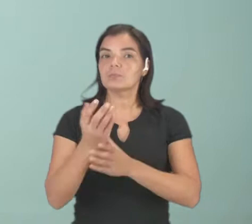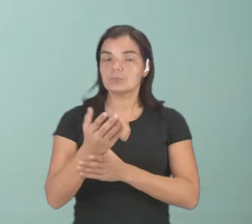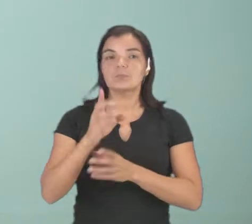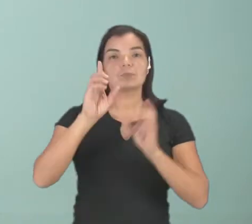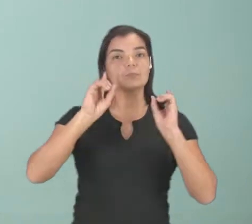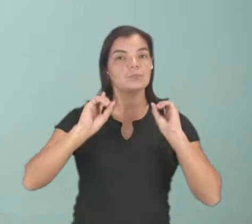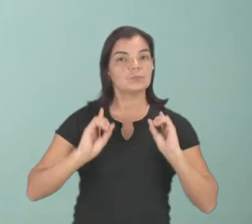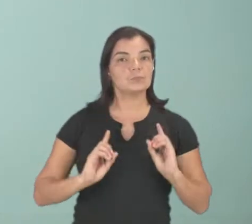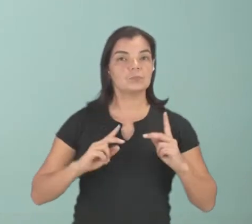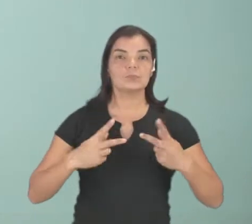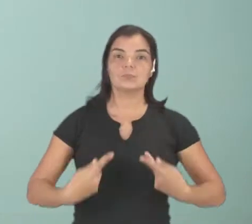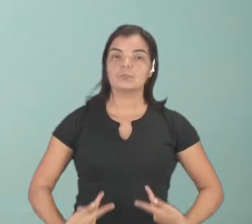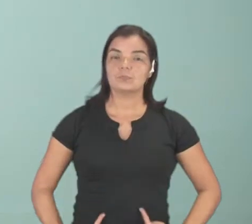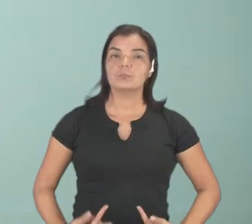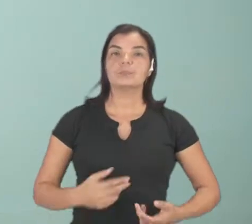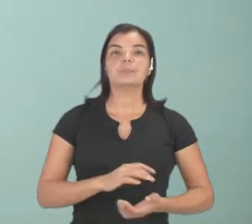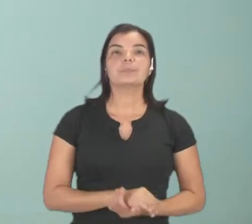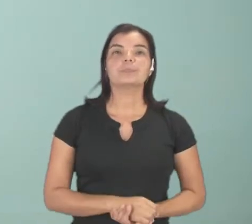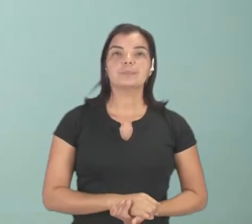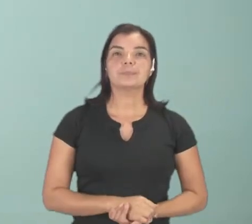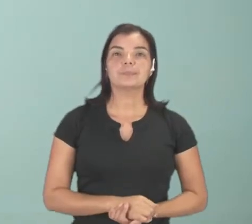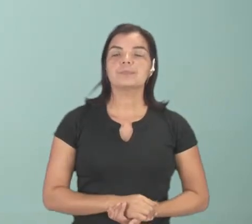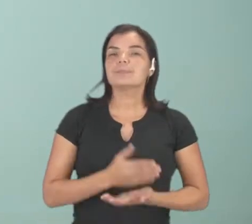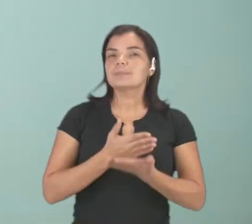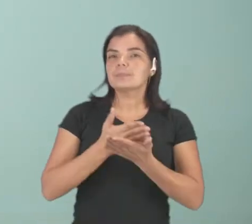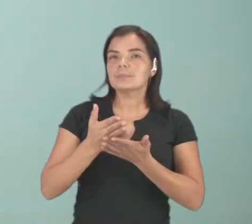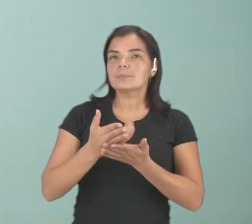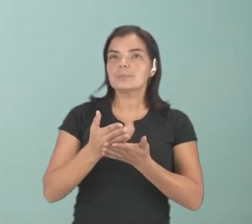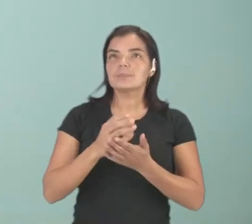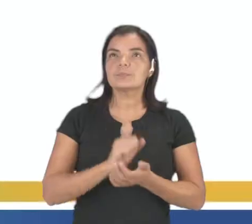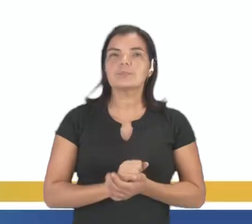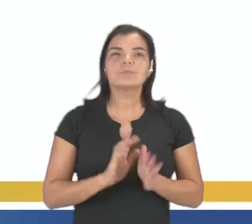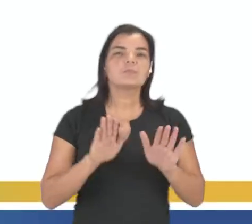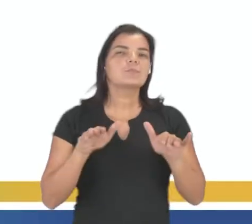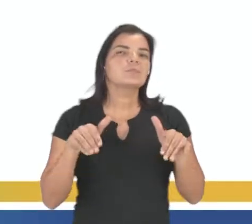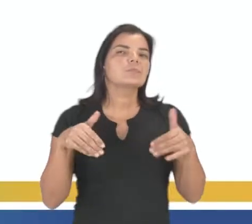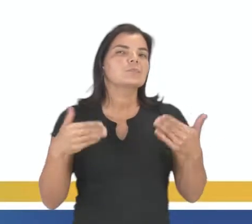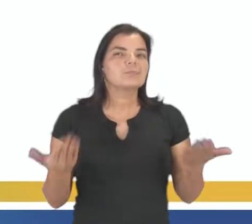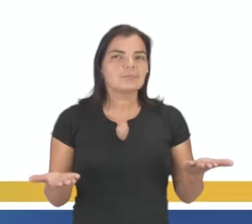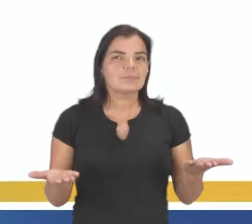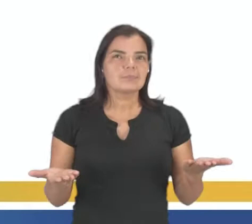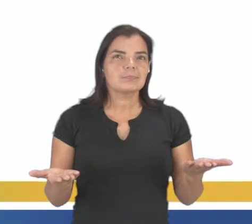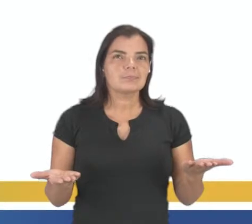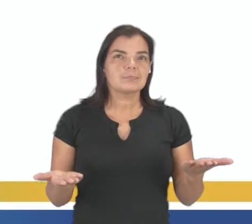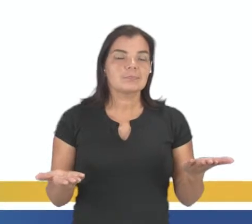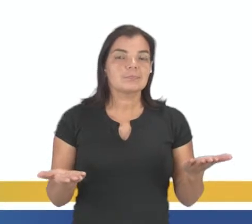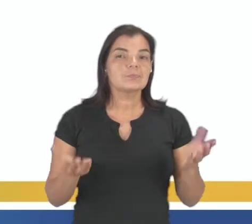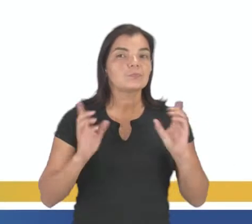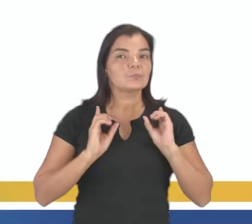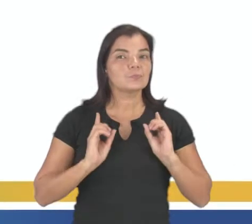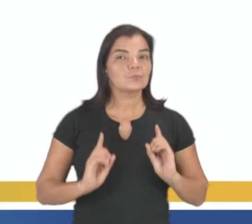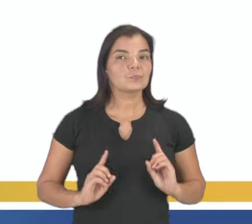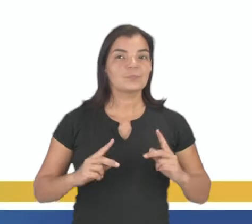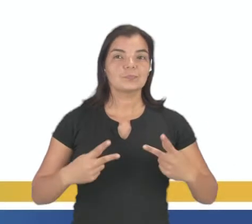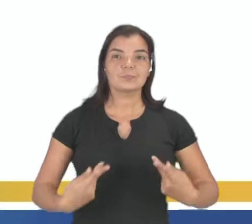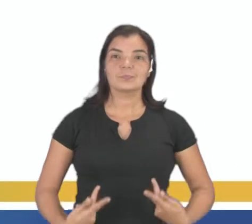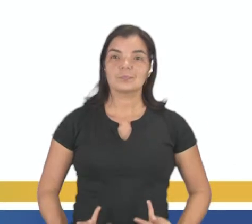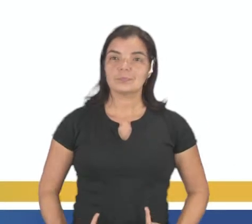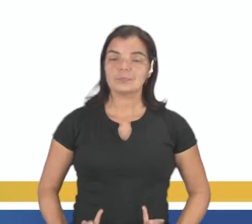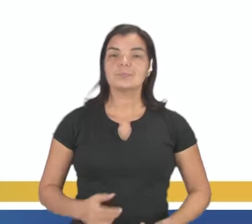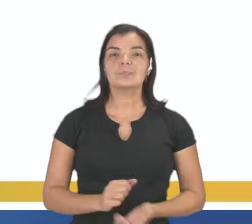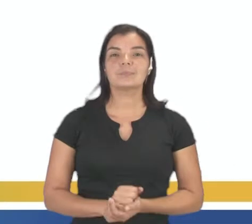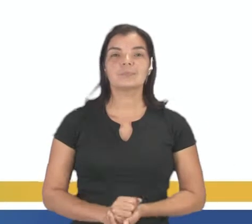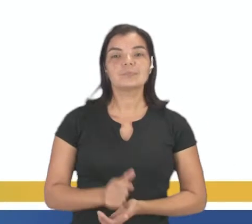os direitos humanos. Vamos começar. Qual seria direitos humanos? O direito